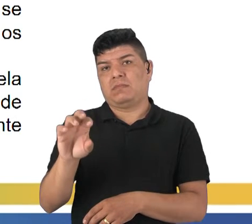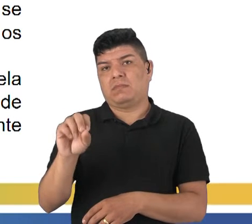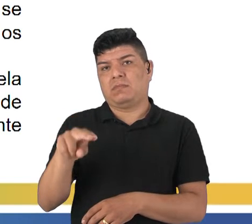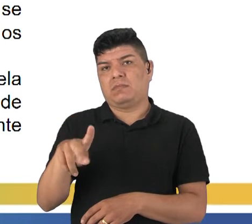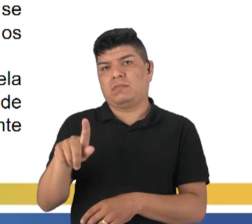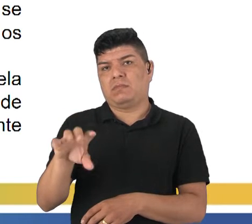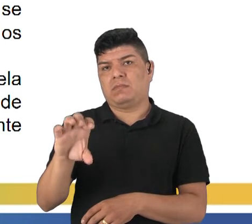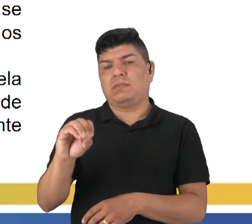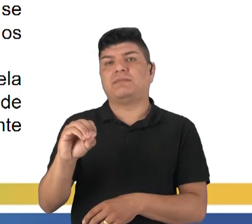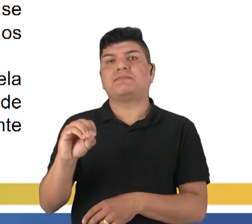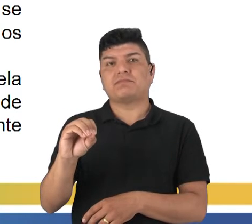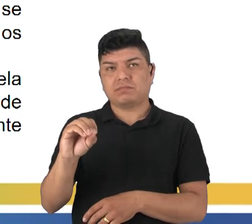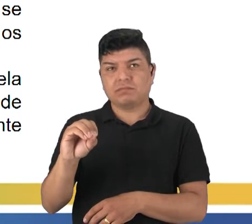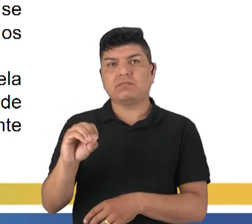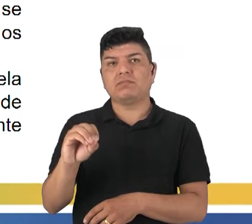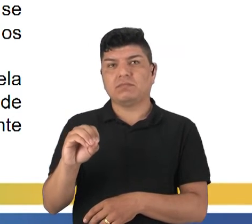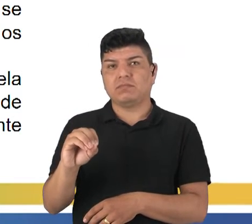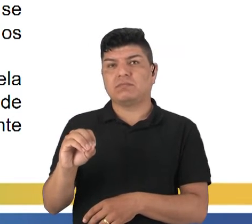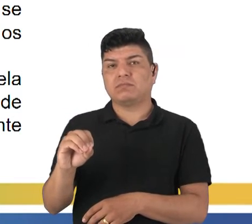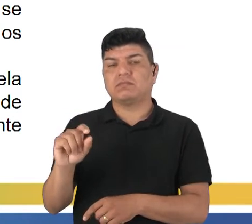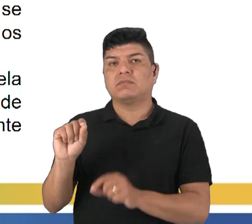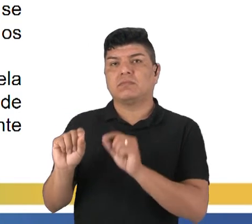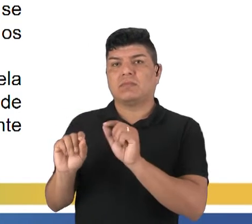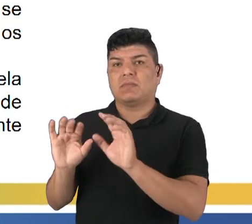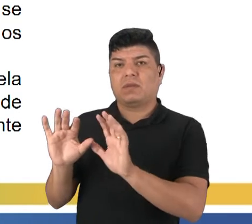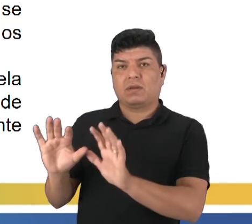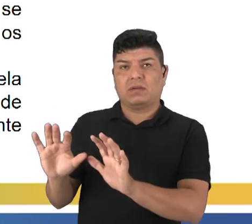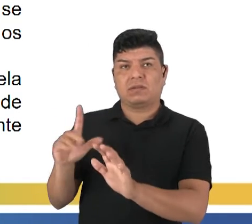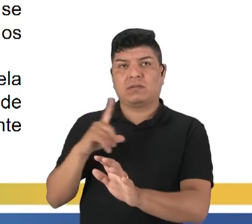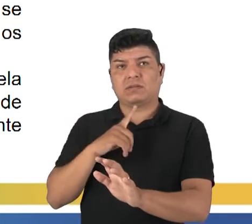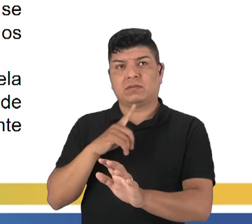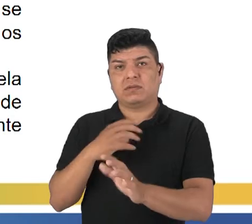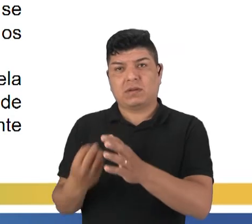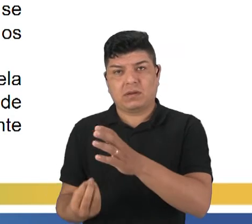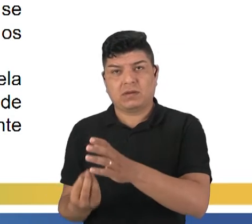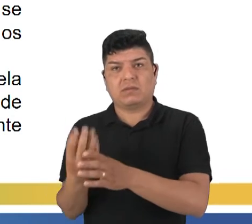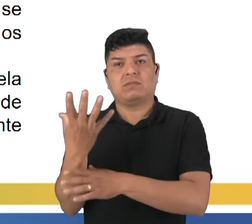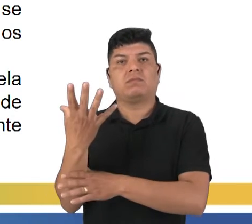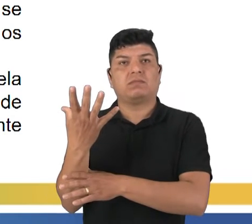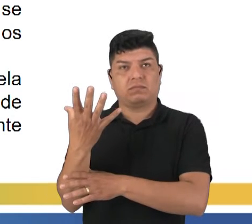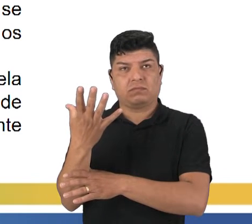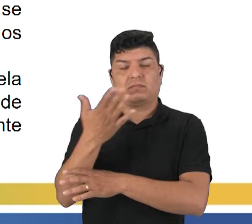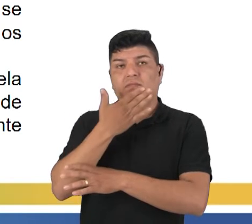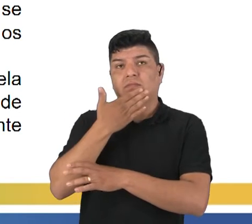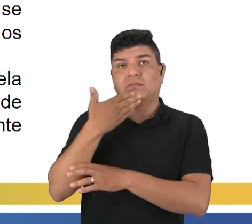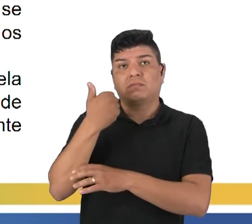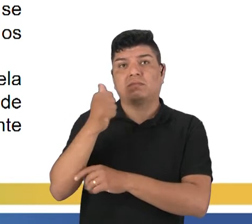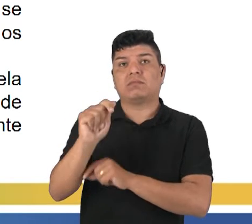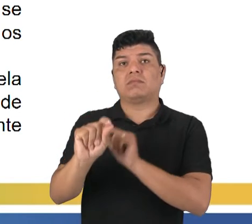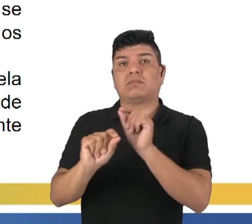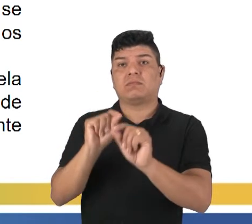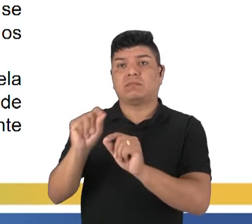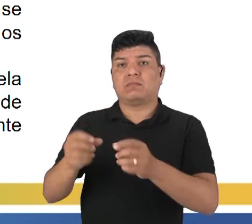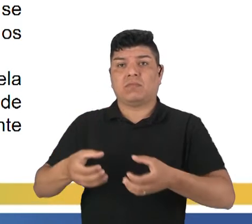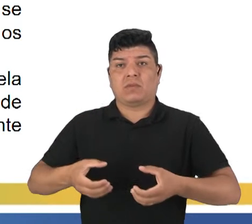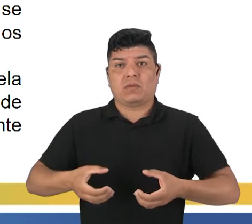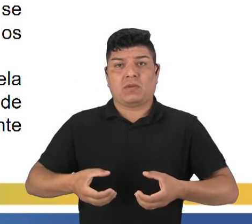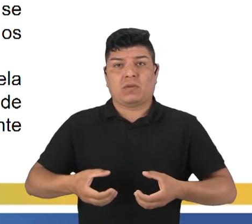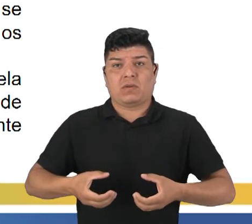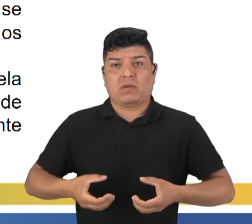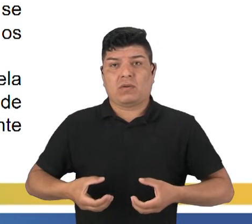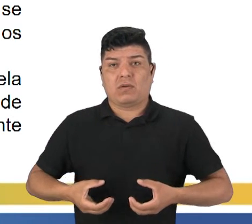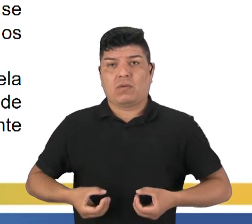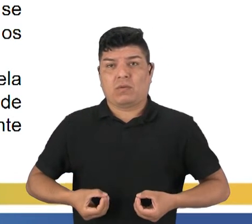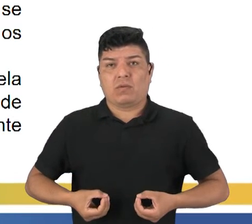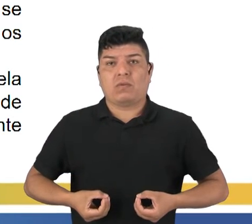do corpo lúteo nesse caso, ele está se formando, ele está amadurecendo o óvulo, né?